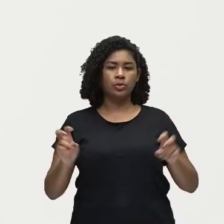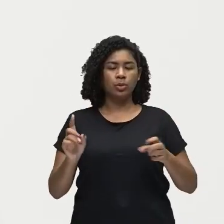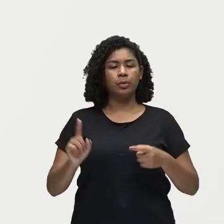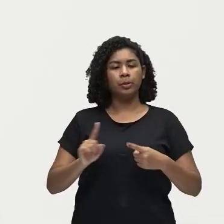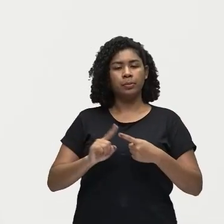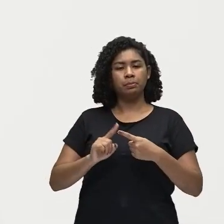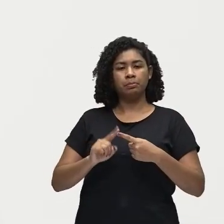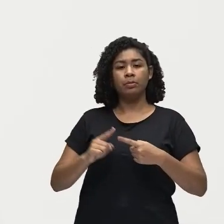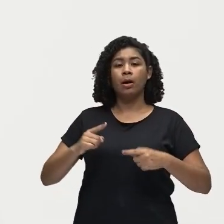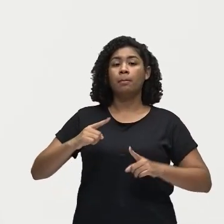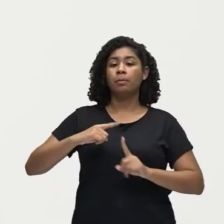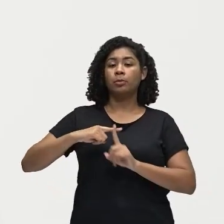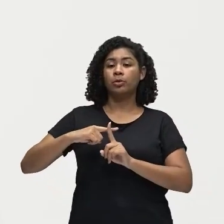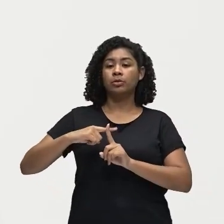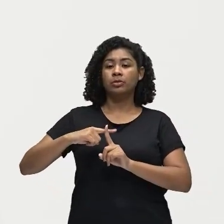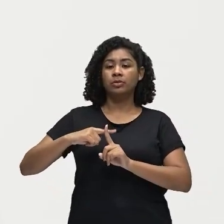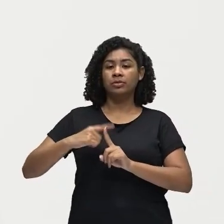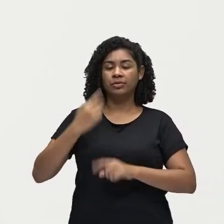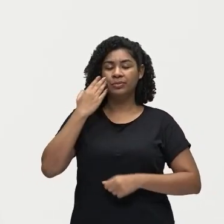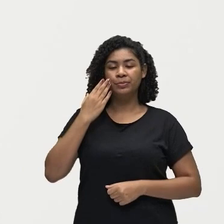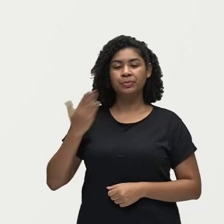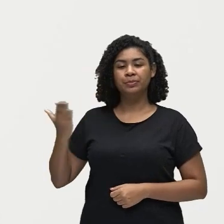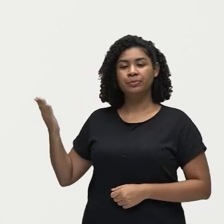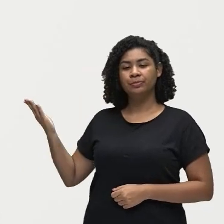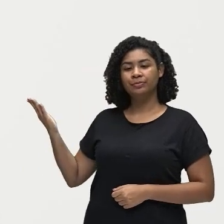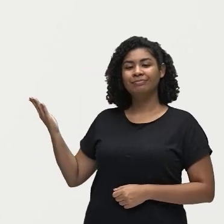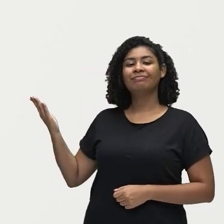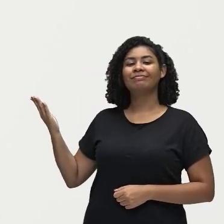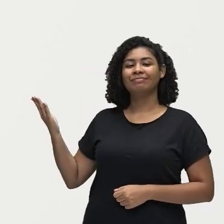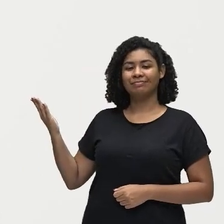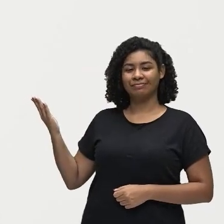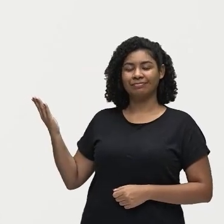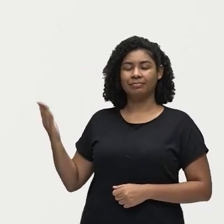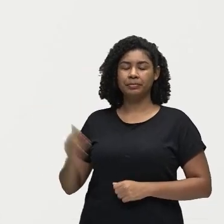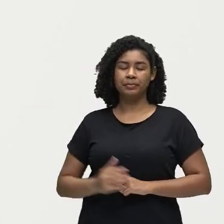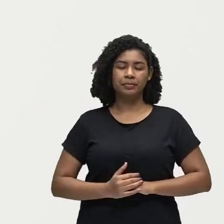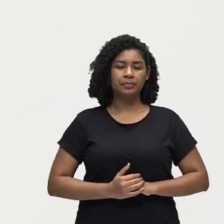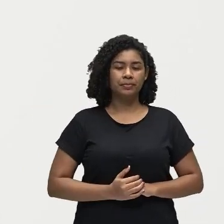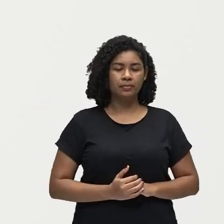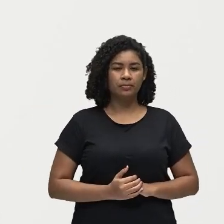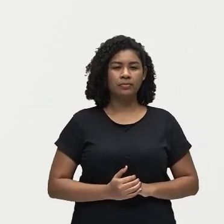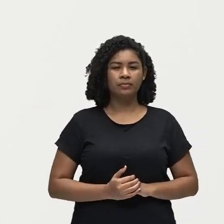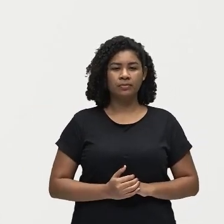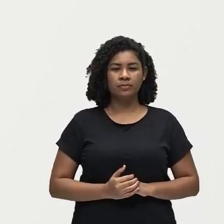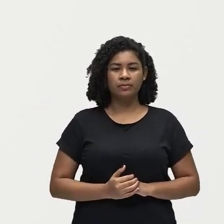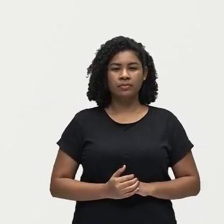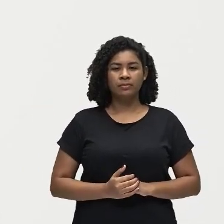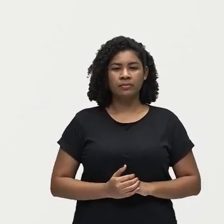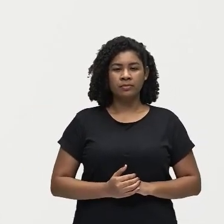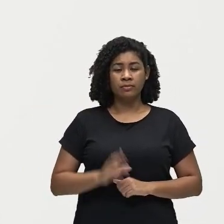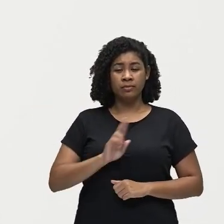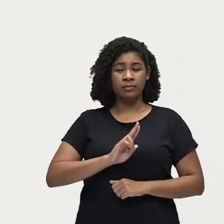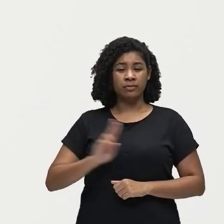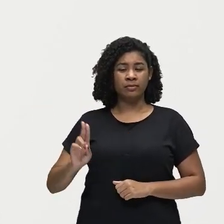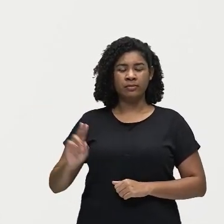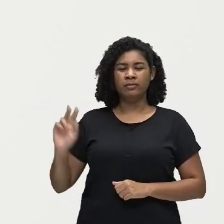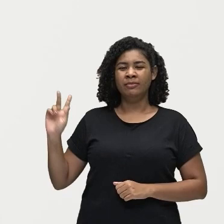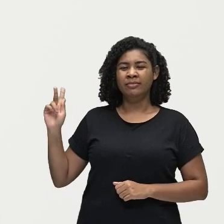harmônicas. Observem a leitura da cartela e acompanhem comigo. São chamadas